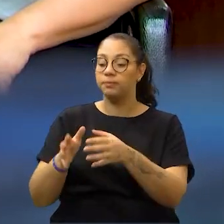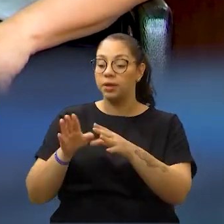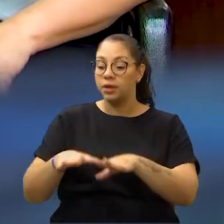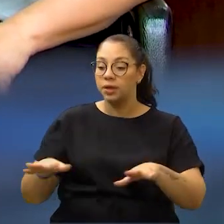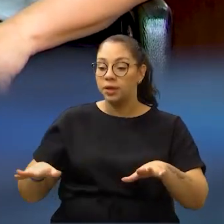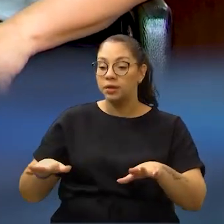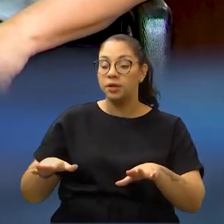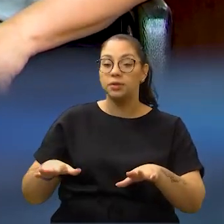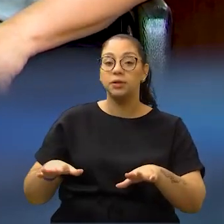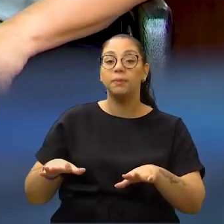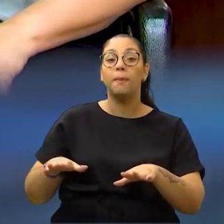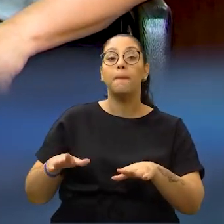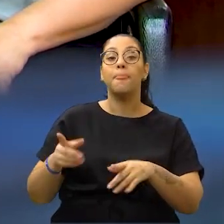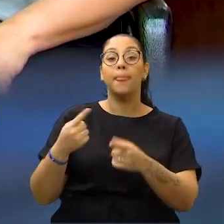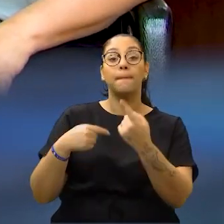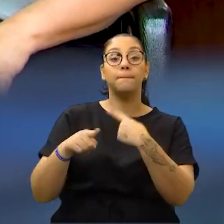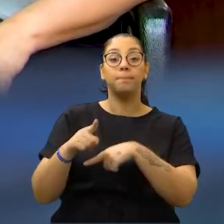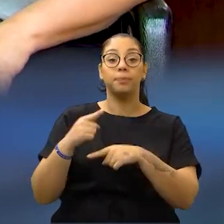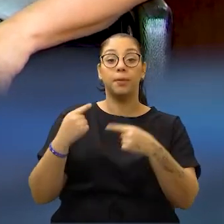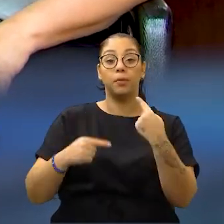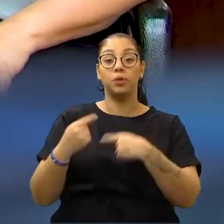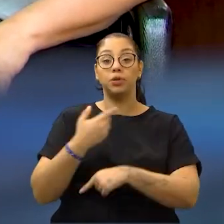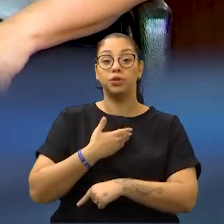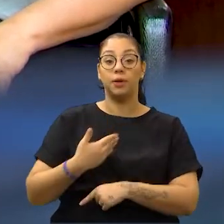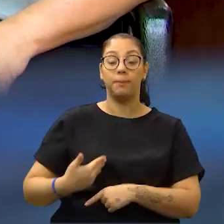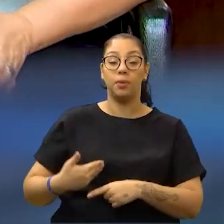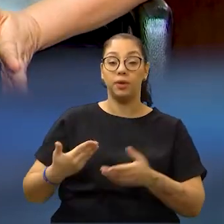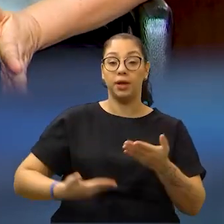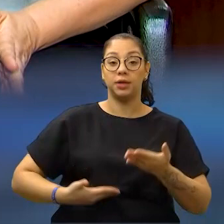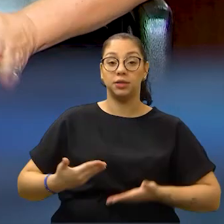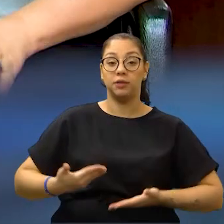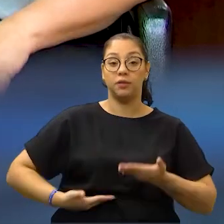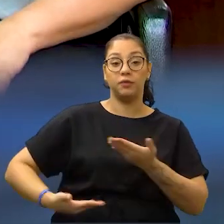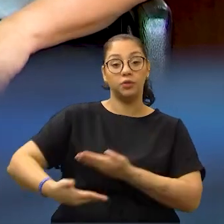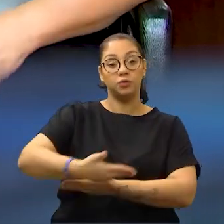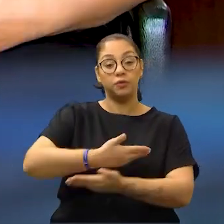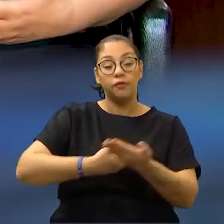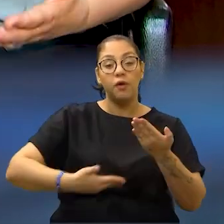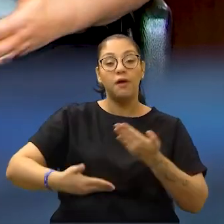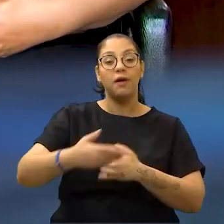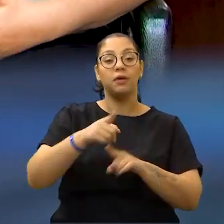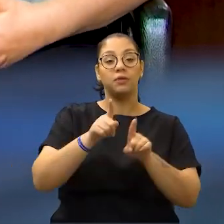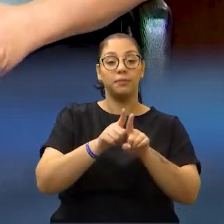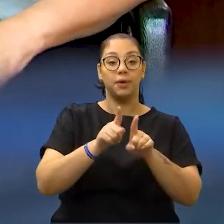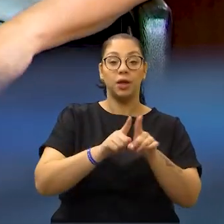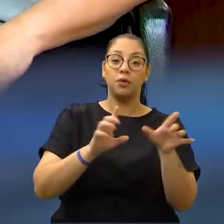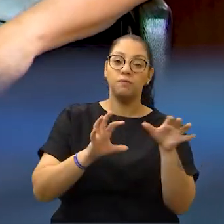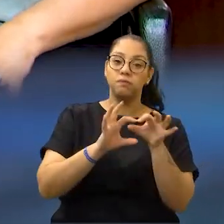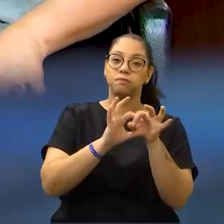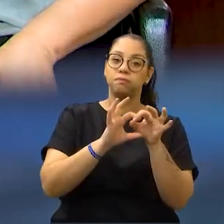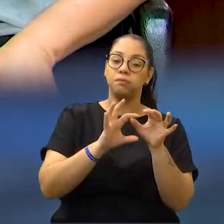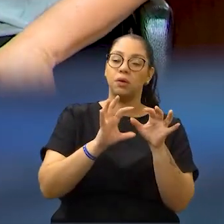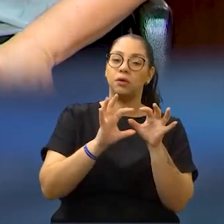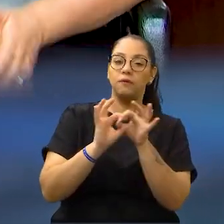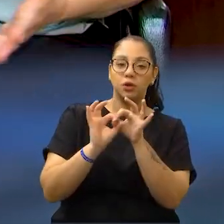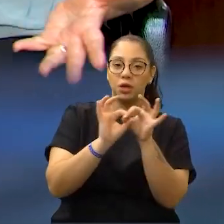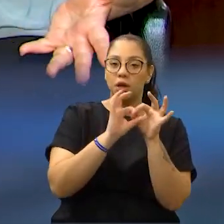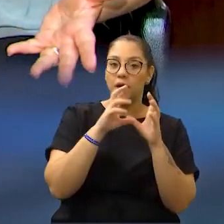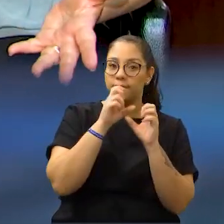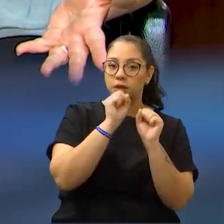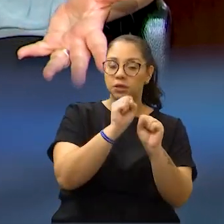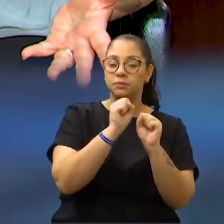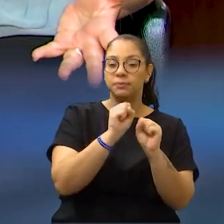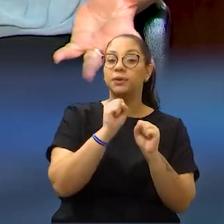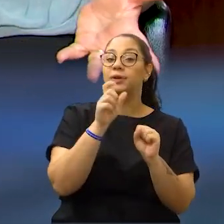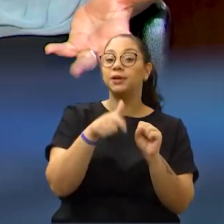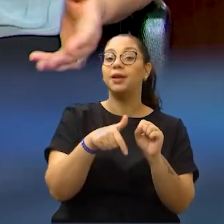Quando virou política pública, os serviços de convivência, fortalecimento de vínculos, que são oficinas, onde vocês vão poder